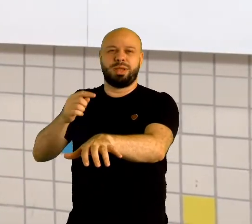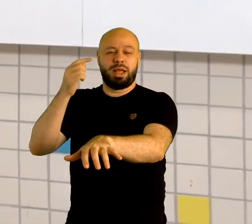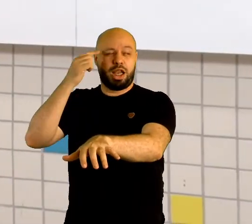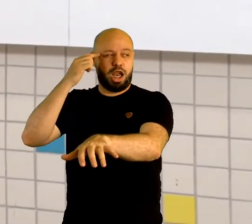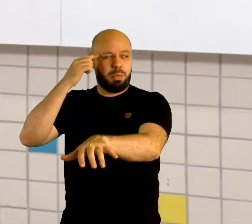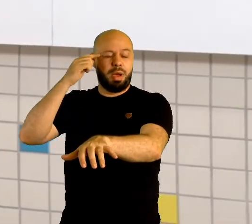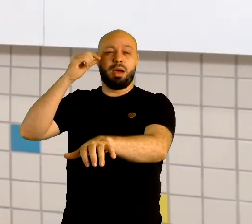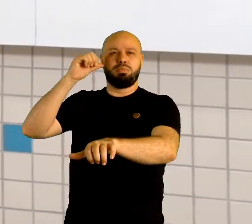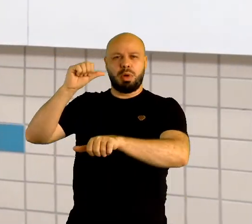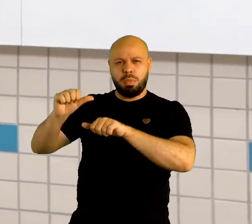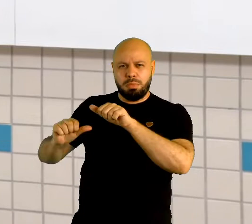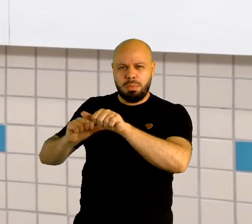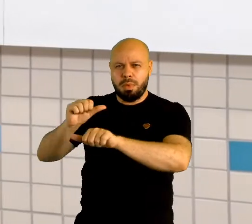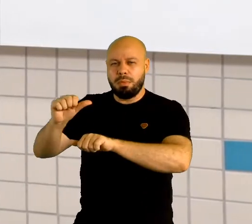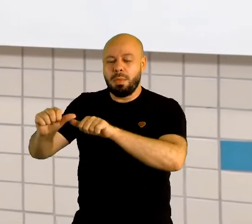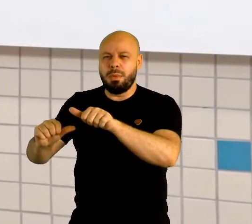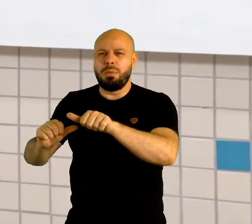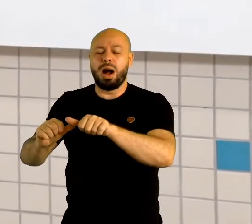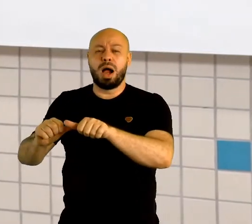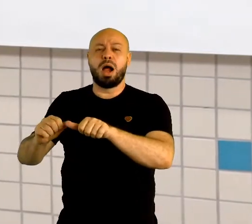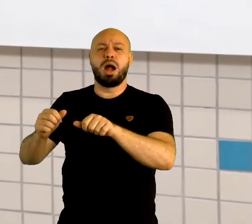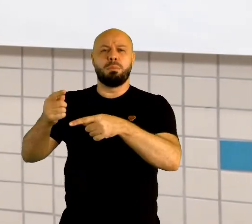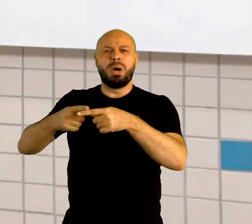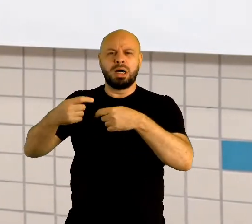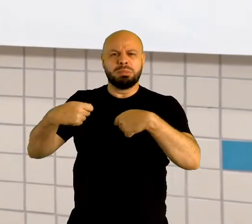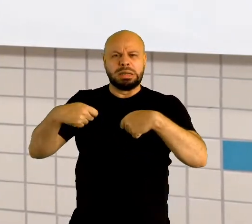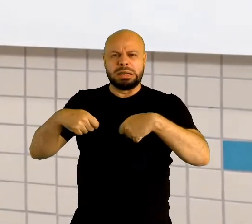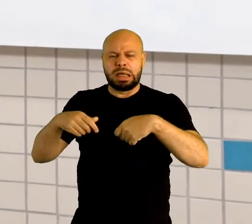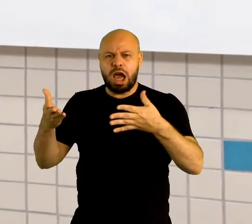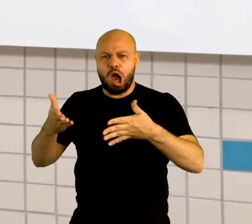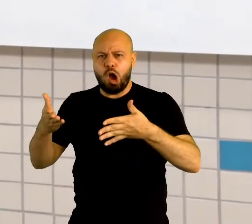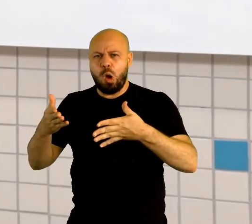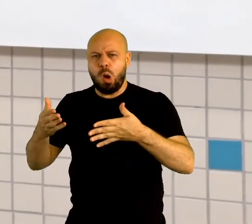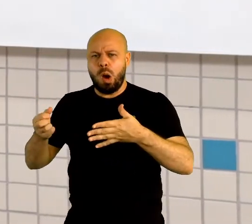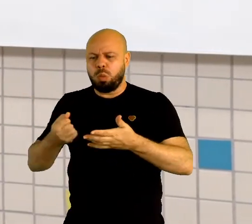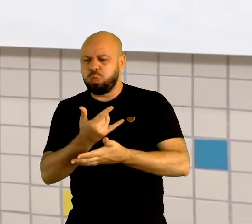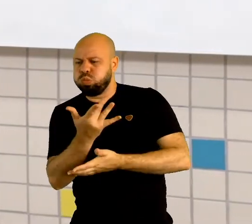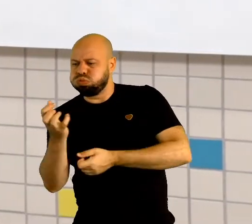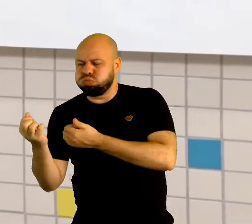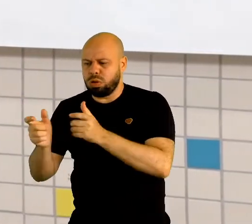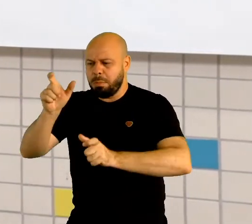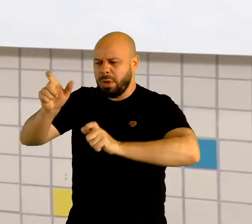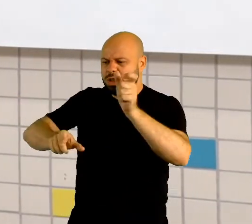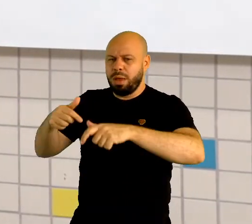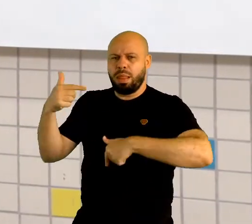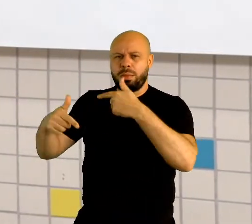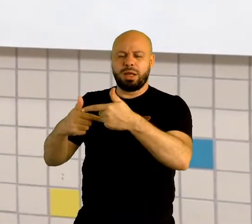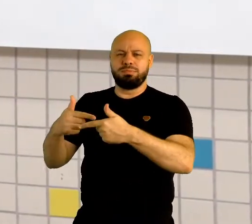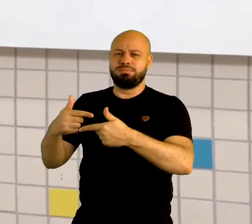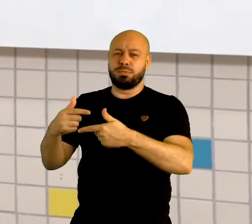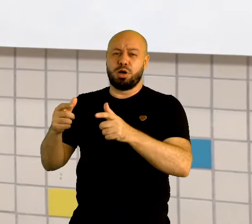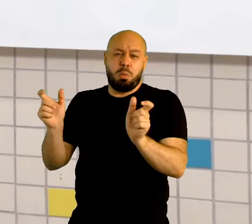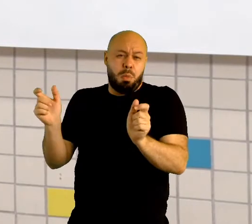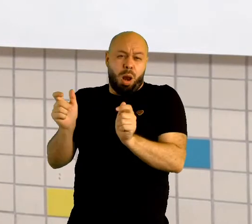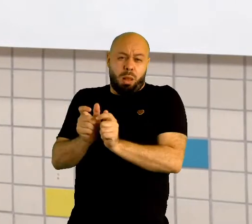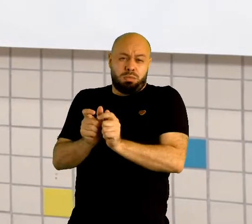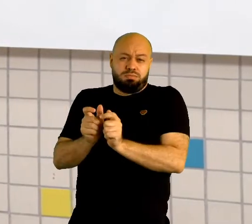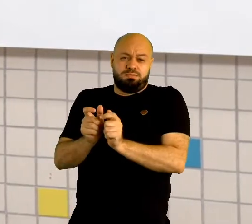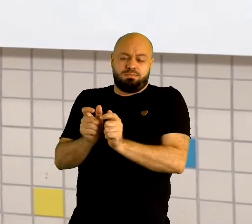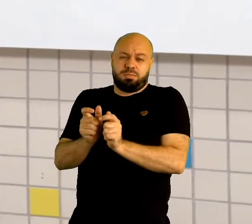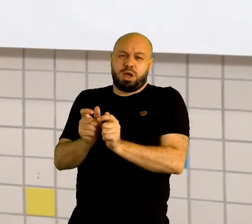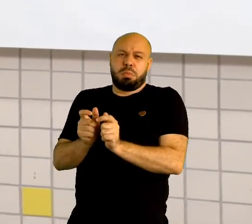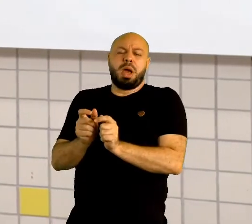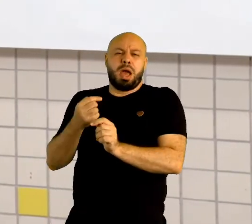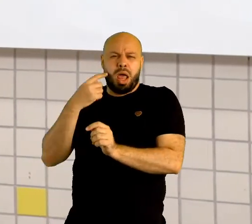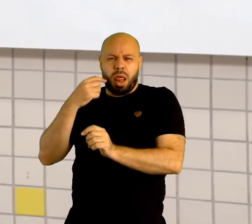muda a mão de obra no campo, porque antes era necessário muitas pessoas trabalhando e a produção era até